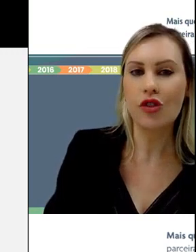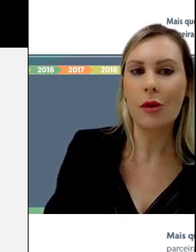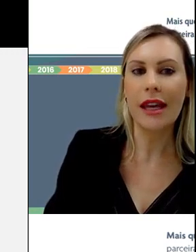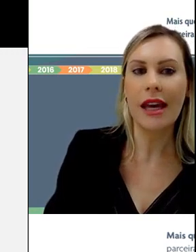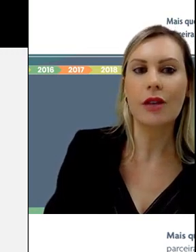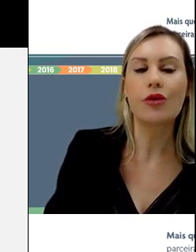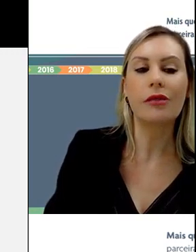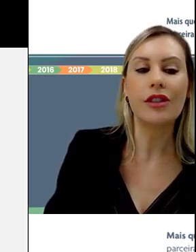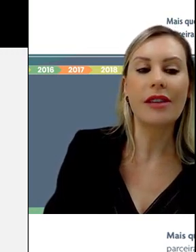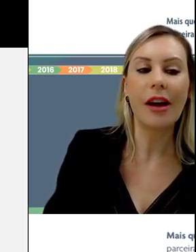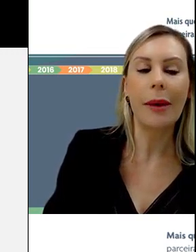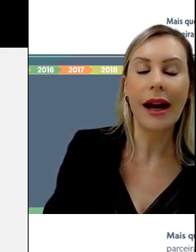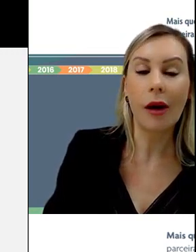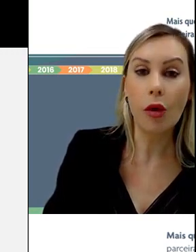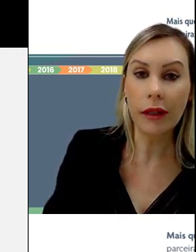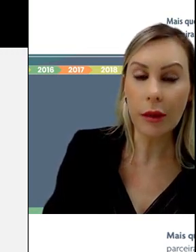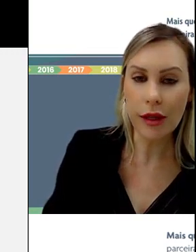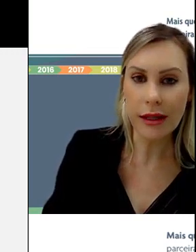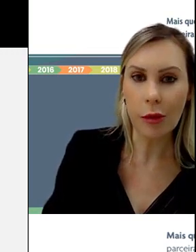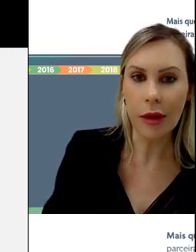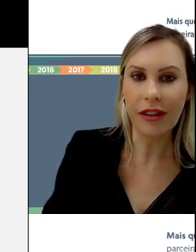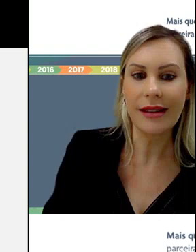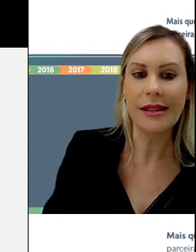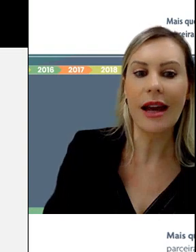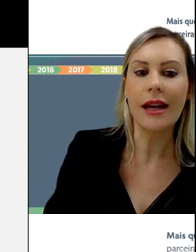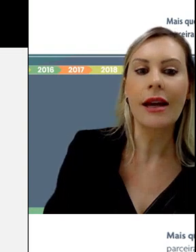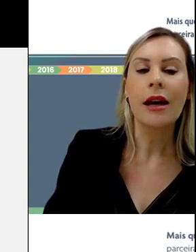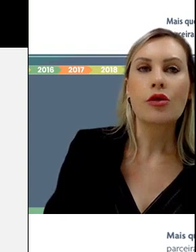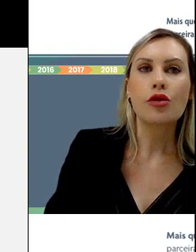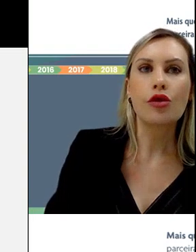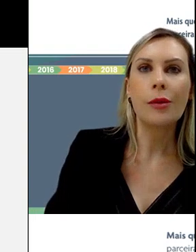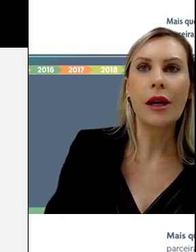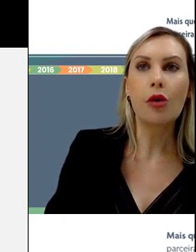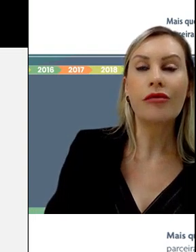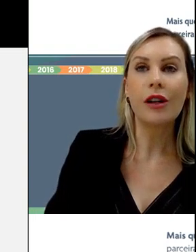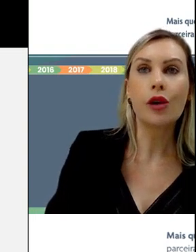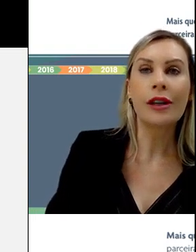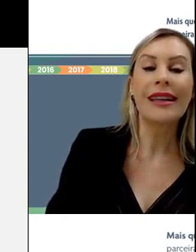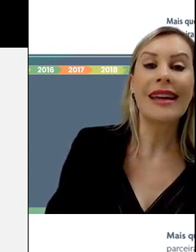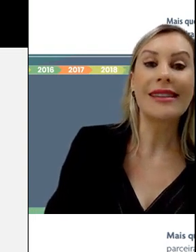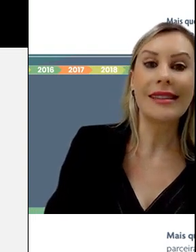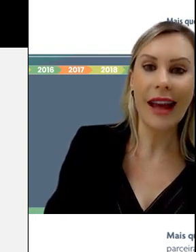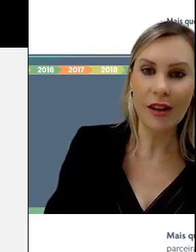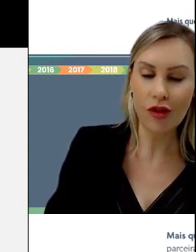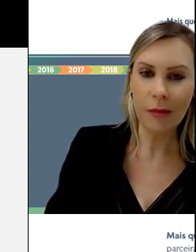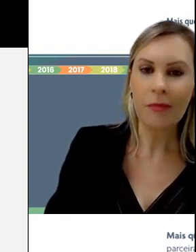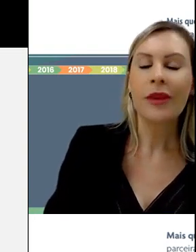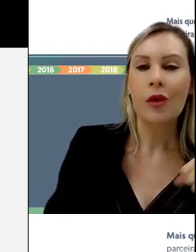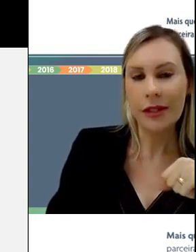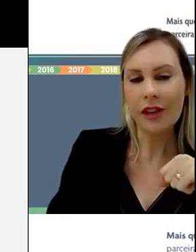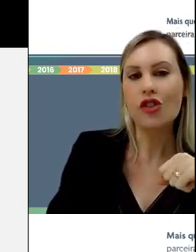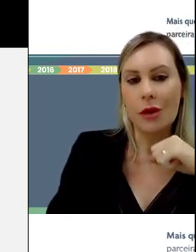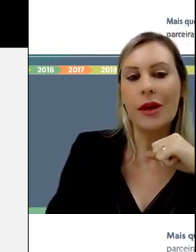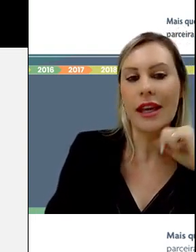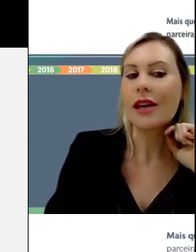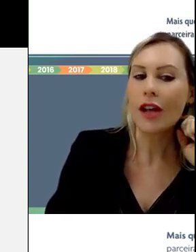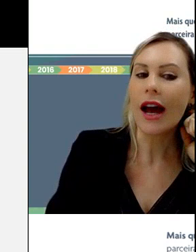do que 7.500. Então, você vai pagar contribuição previdenciária sobre o valor que excede